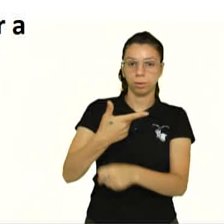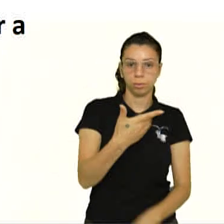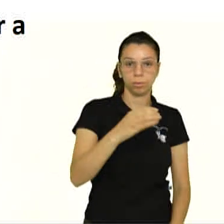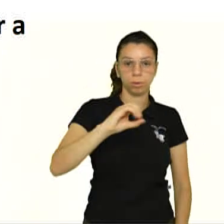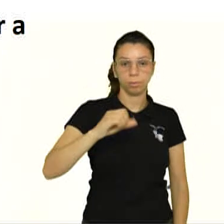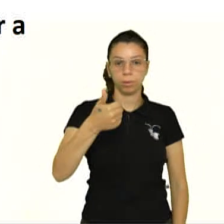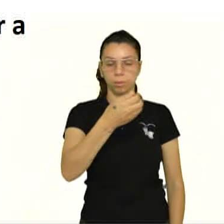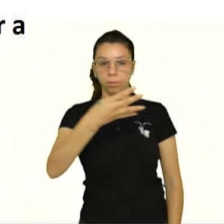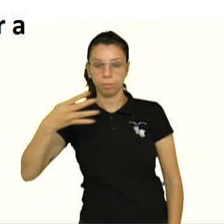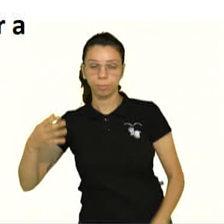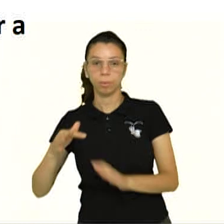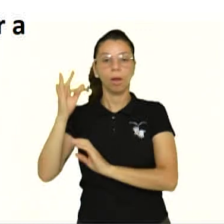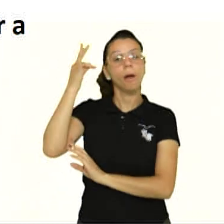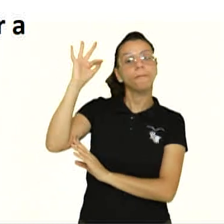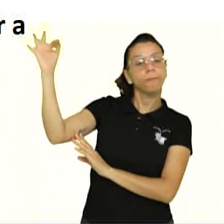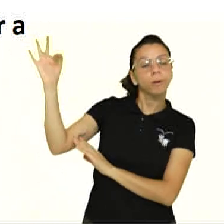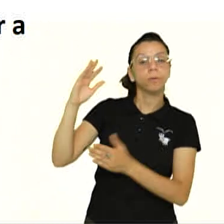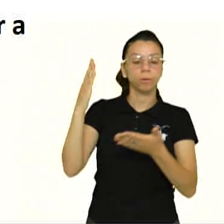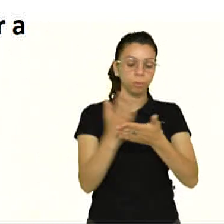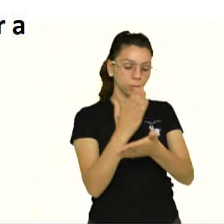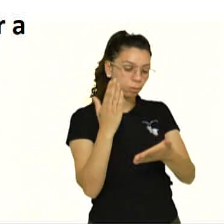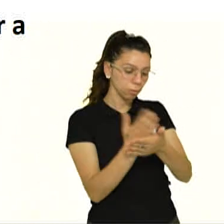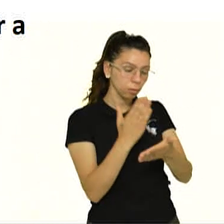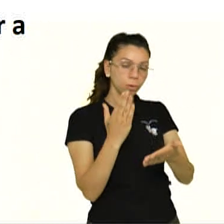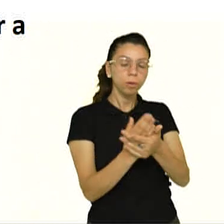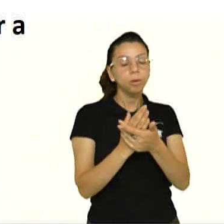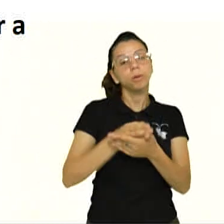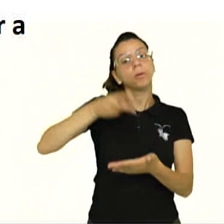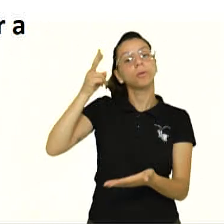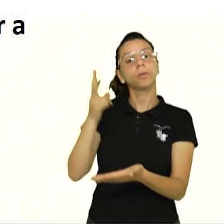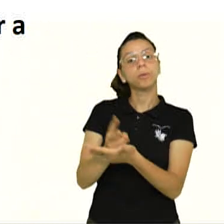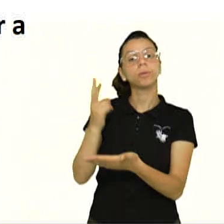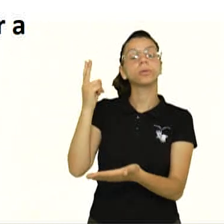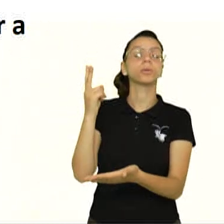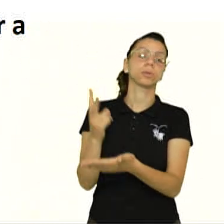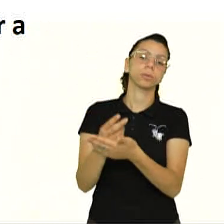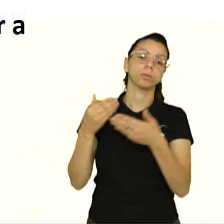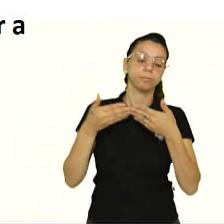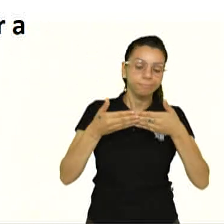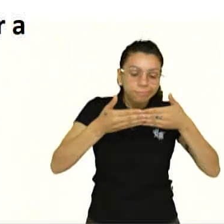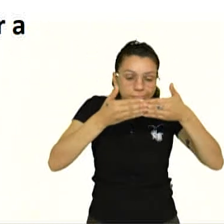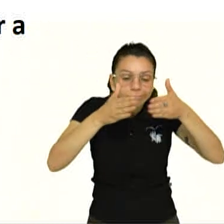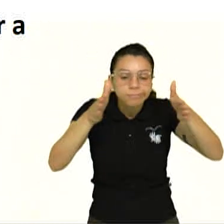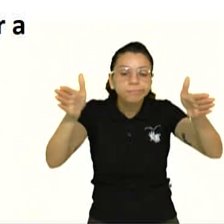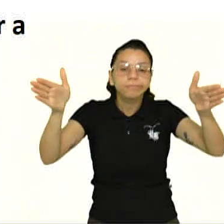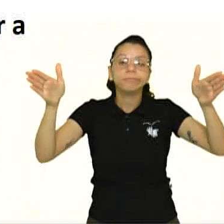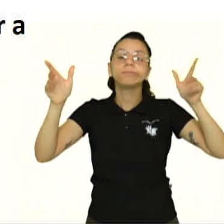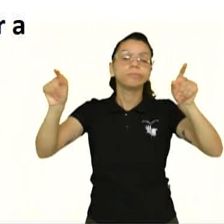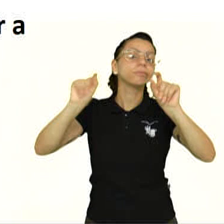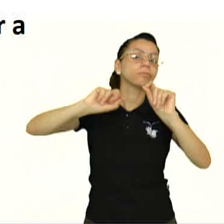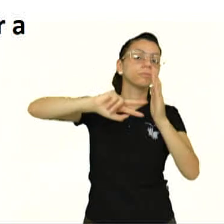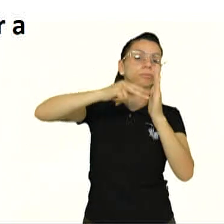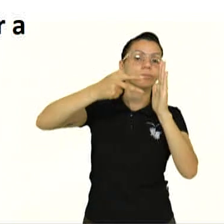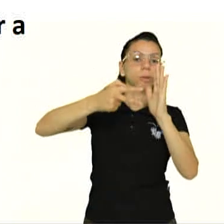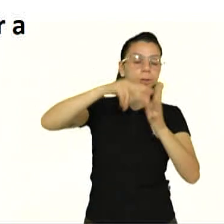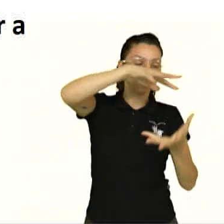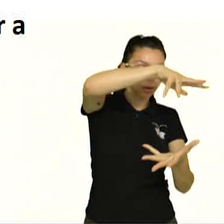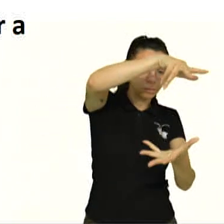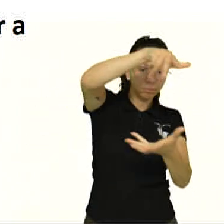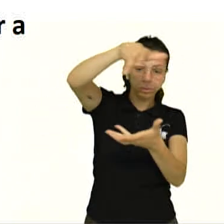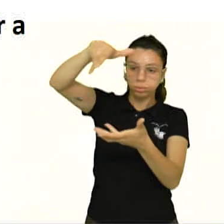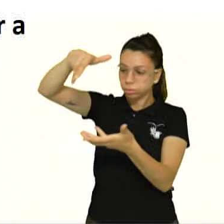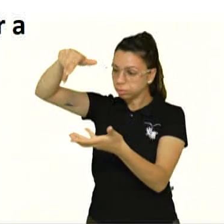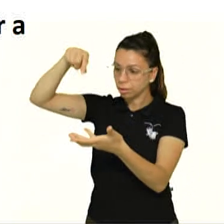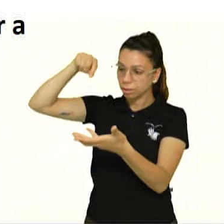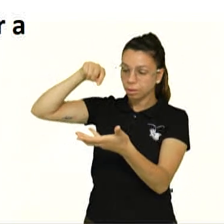encontra-se escrita neste grande livro que continuamente se abre perante nossos olhos, isto é, o universo, que